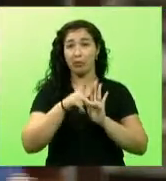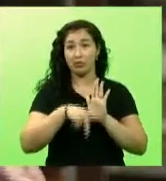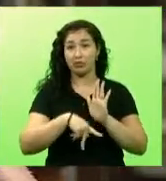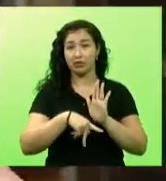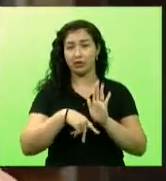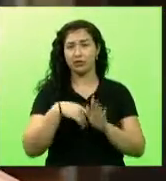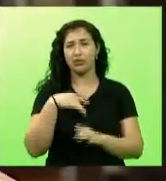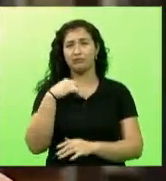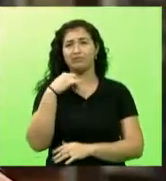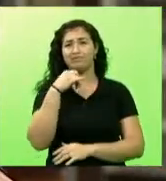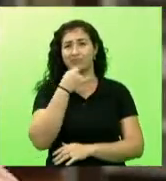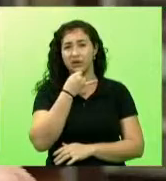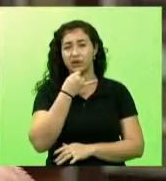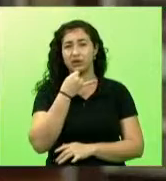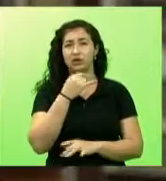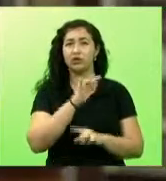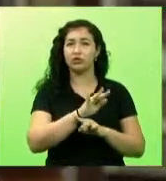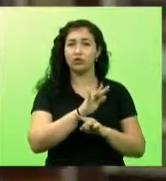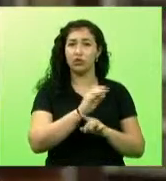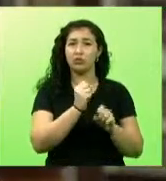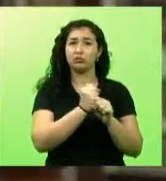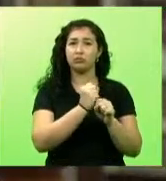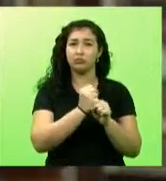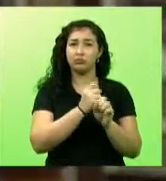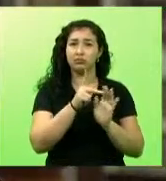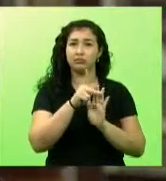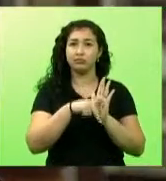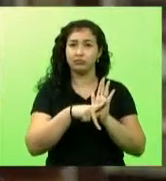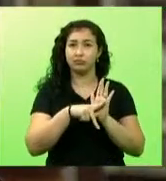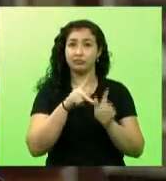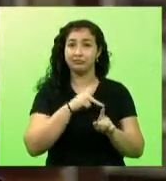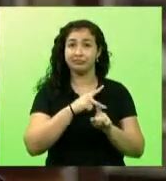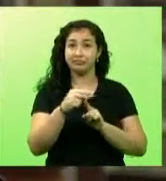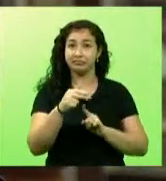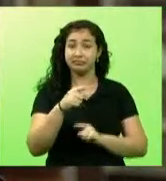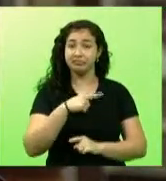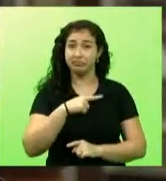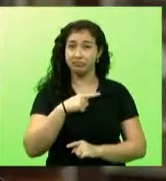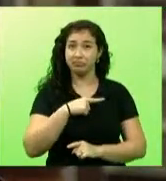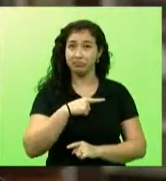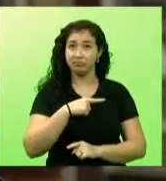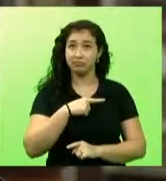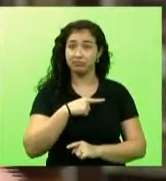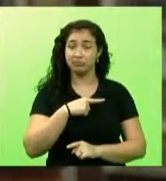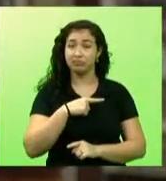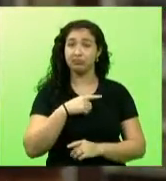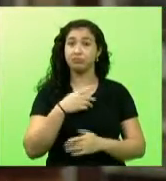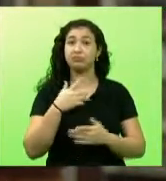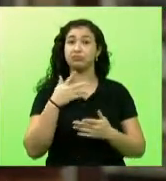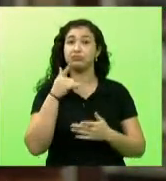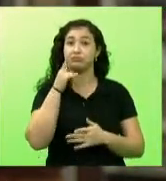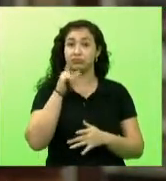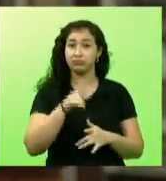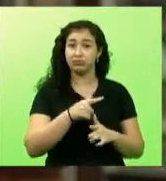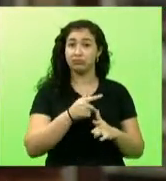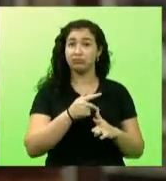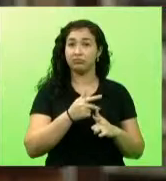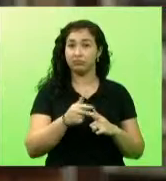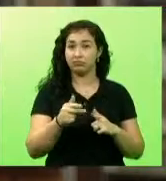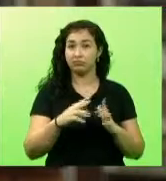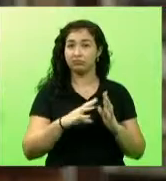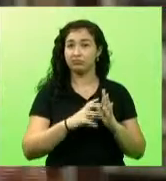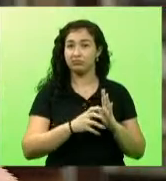ver alguém que ajudou a construir um projeto vitorioso, conseguimos uma vitória que partidos de